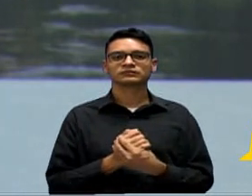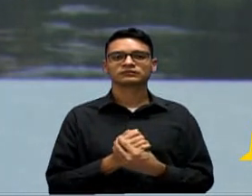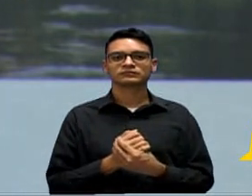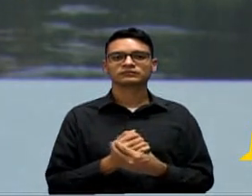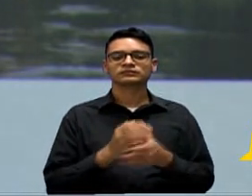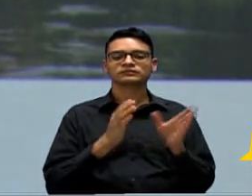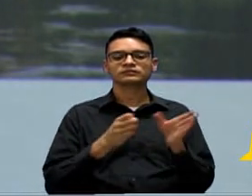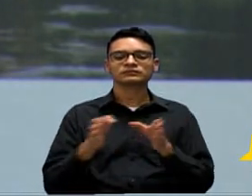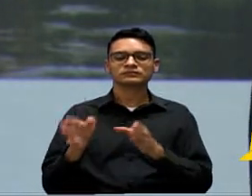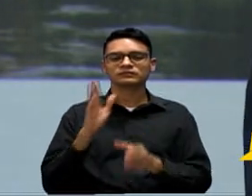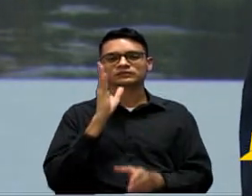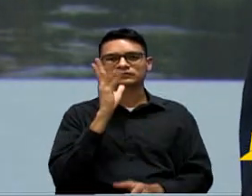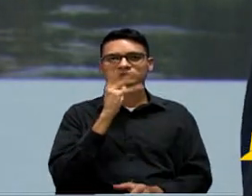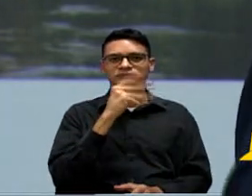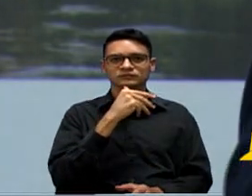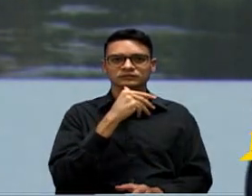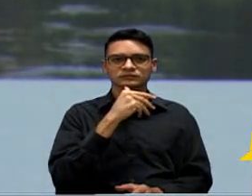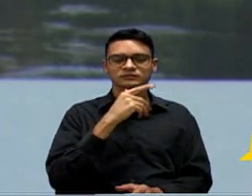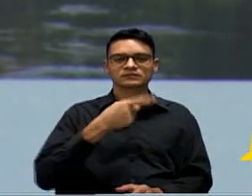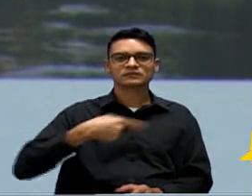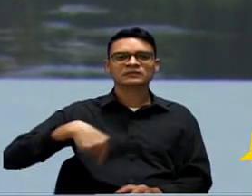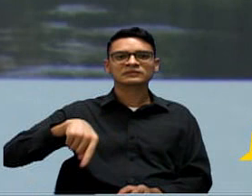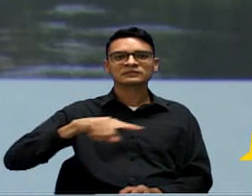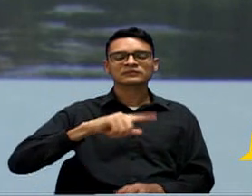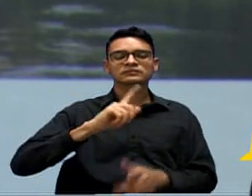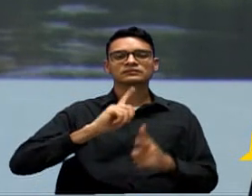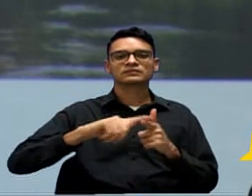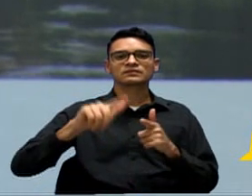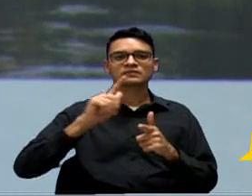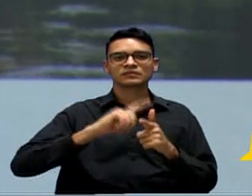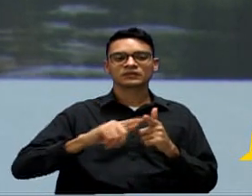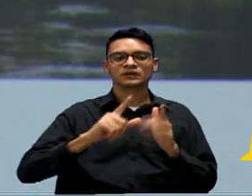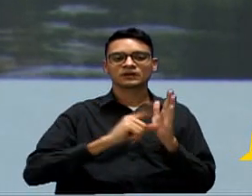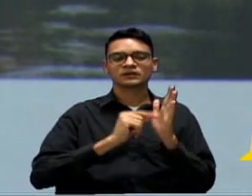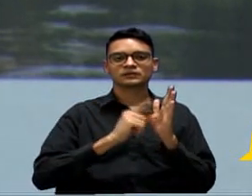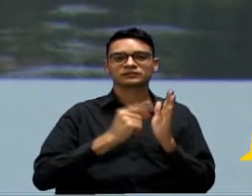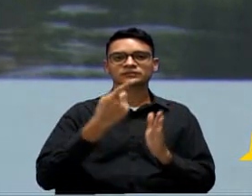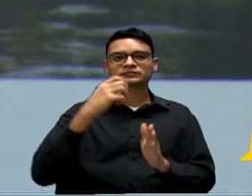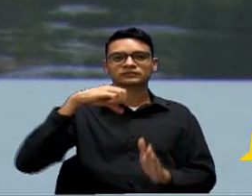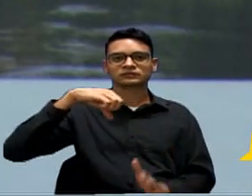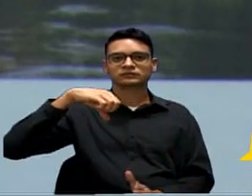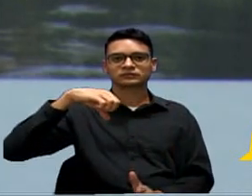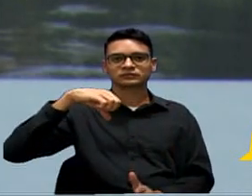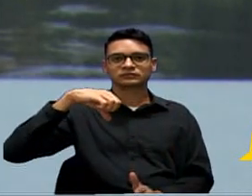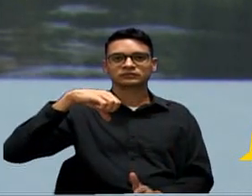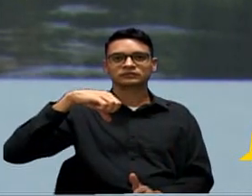processo lento, nós tivemos um problema no artigo 19